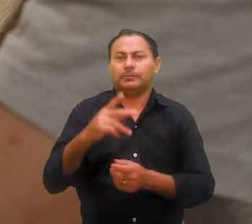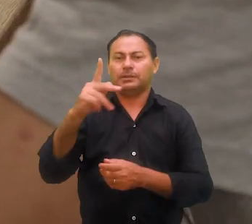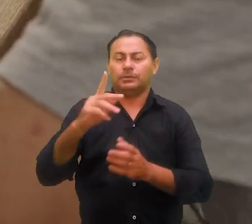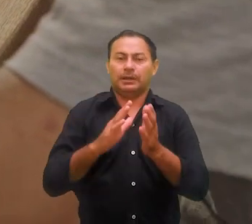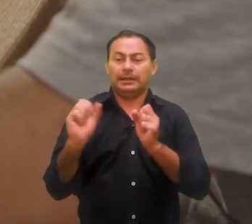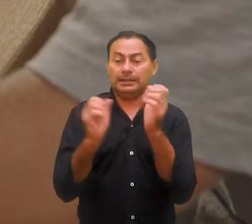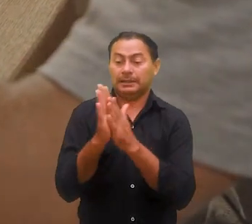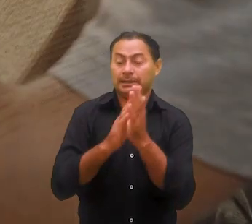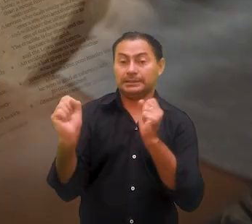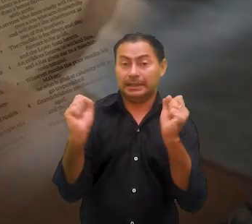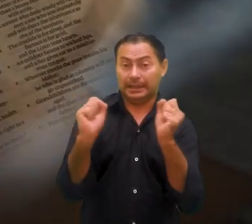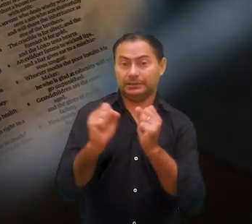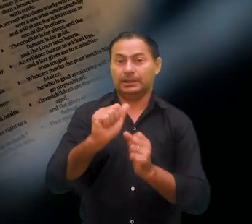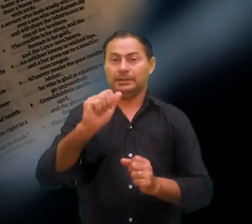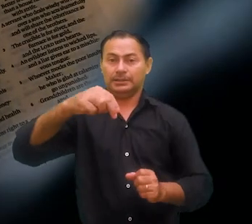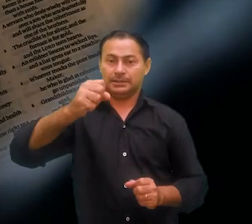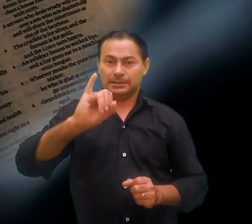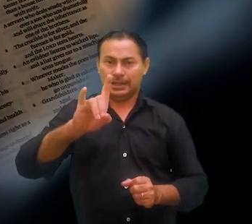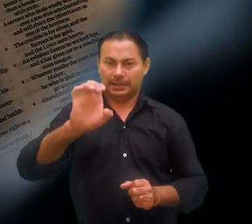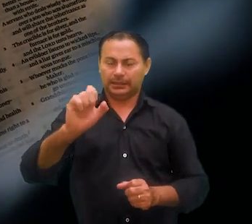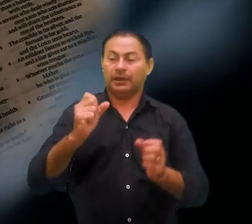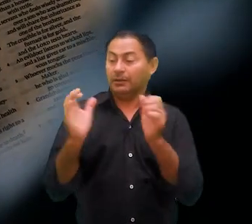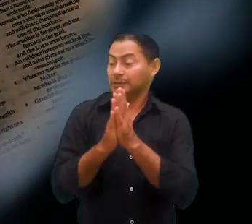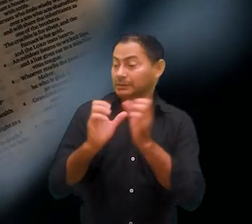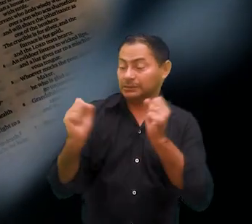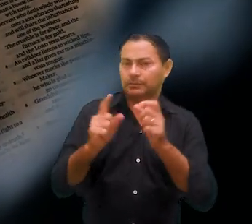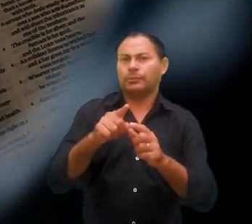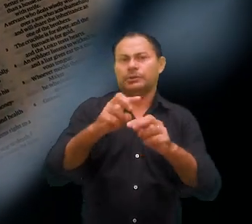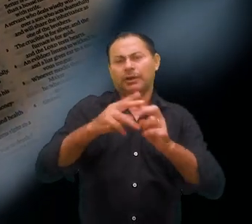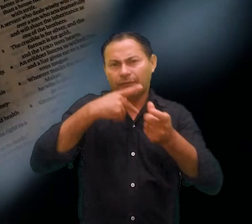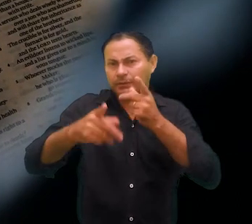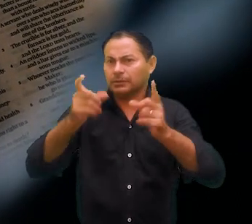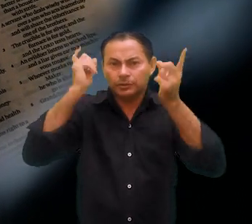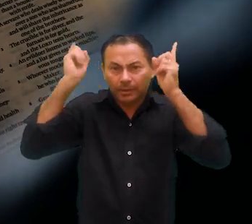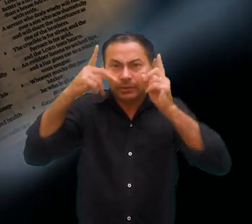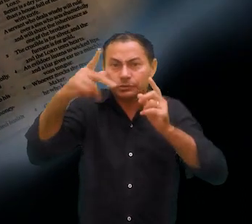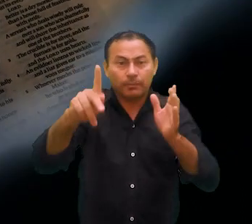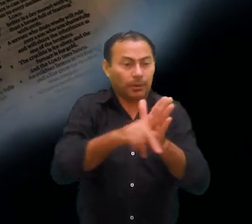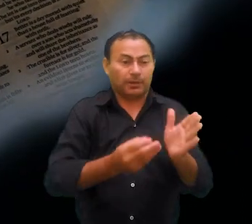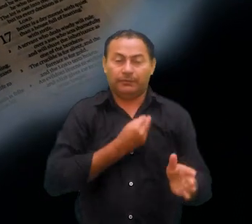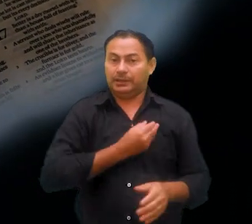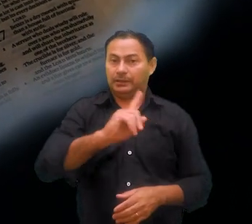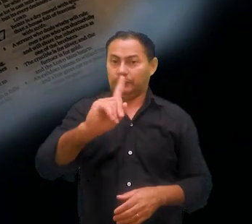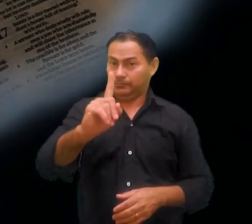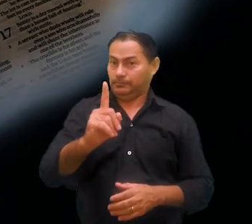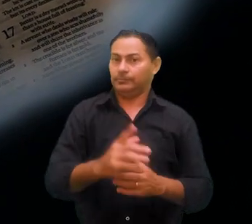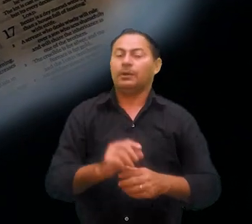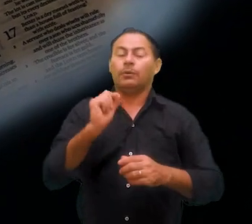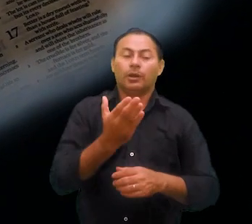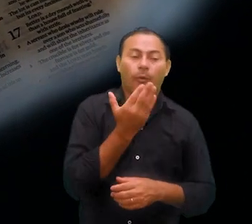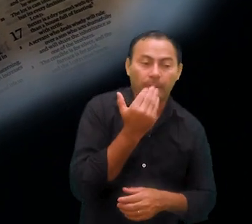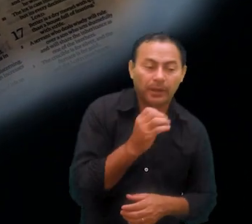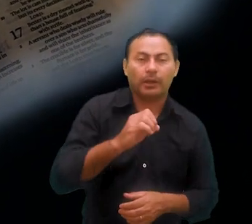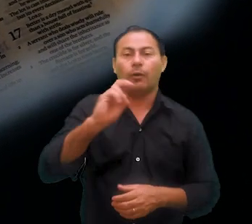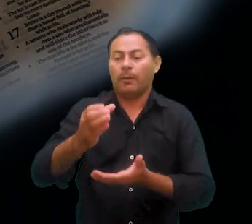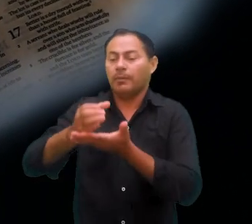falar um pouco sobre sua ansiedade. Portanto, eu lhes digo, não se preocupem com sua própria vida, quanto